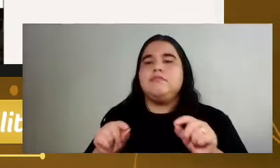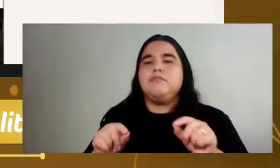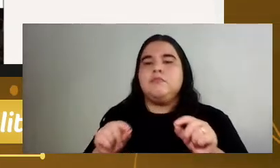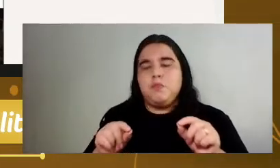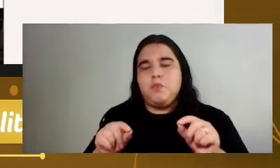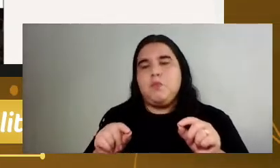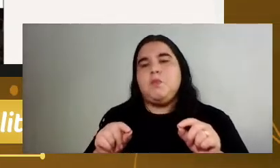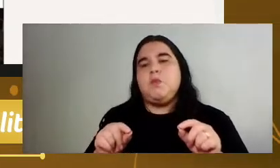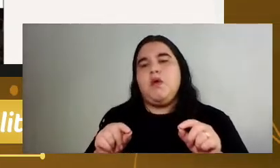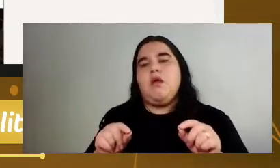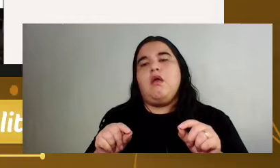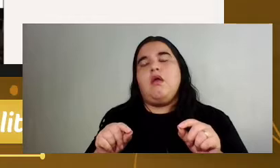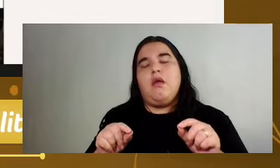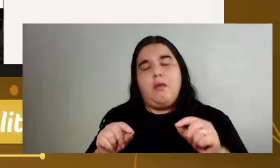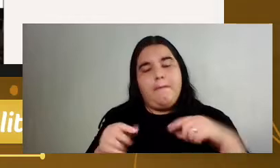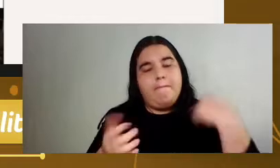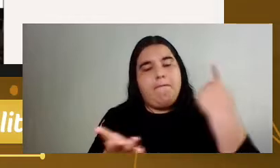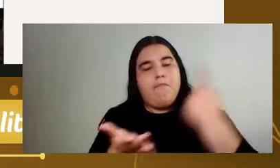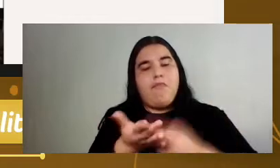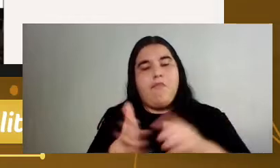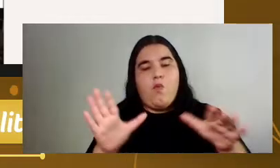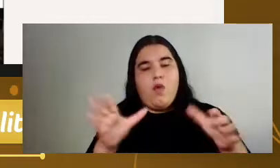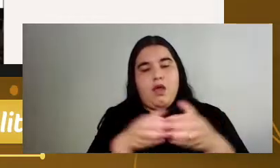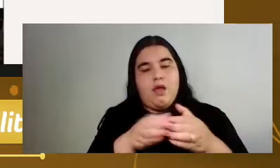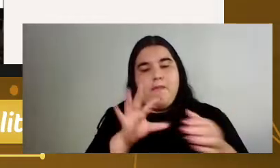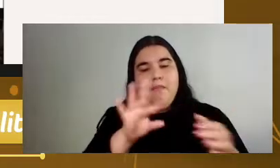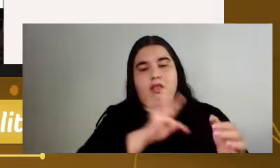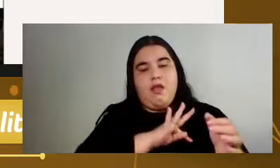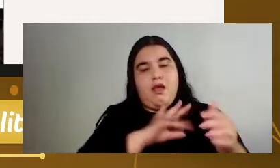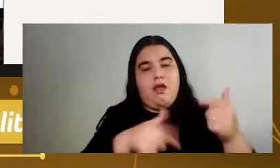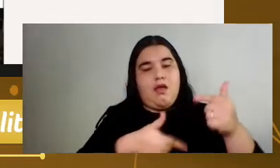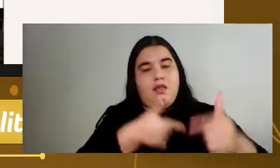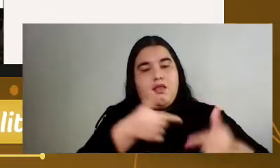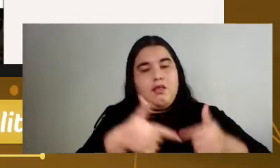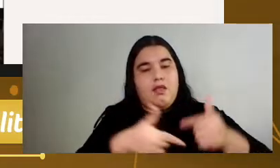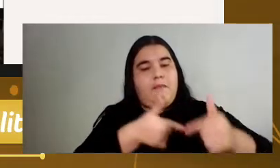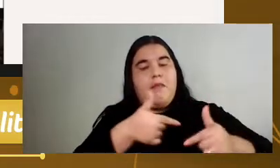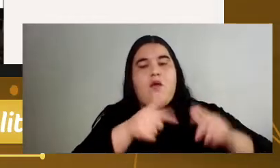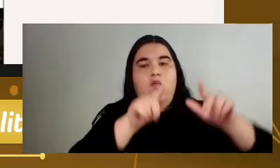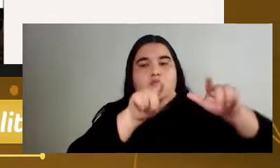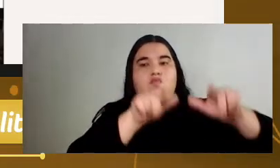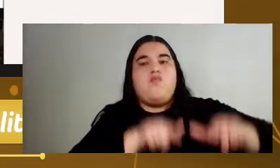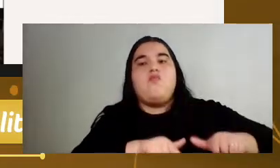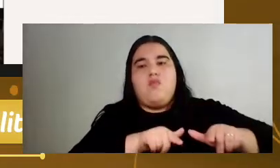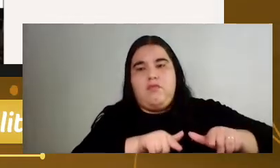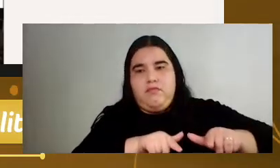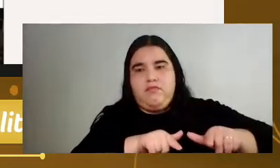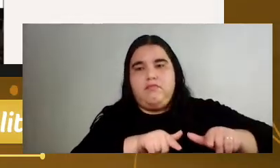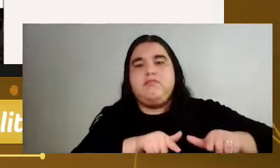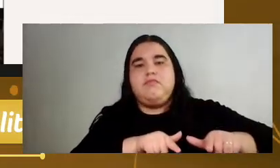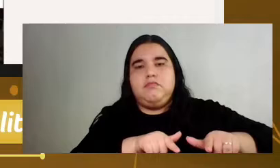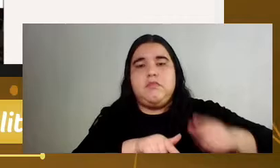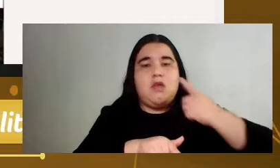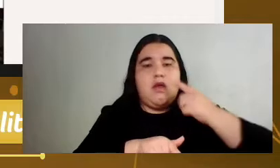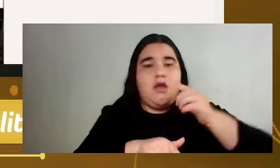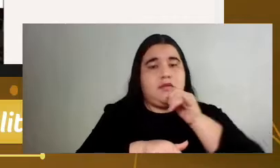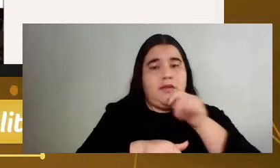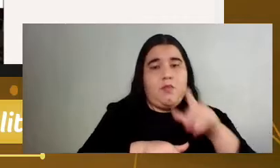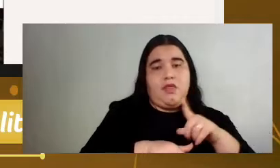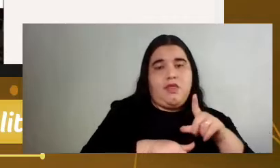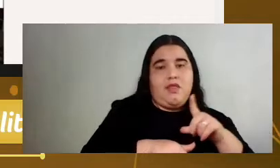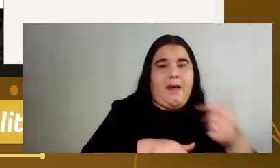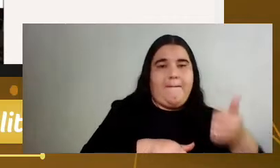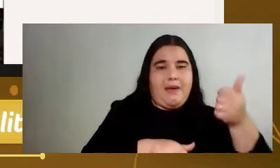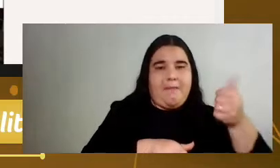poder atuar em campo. Então aqui vocês veem que é uma imagem onde foi uma imagem de referência e uma